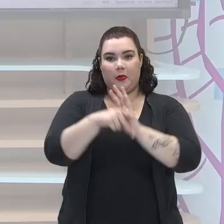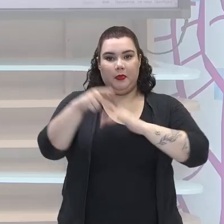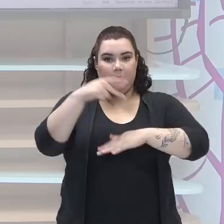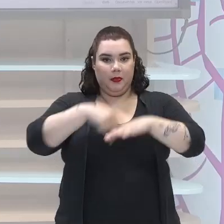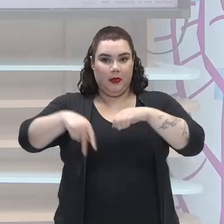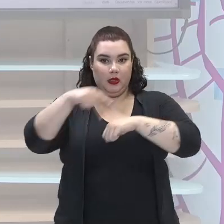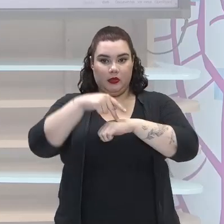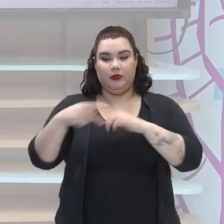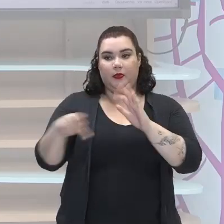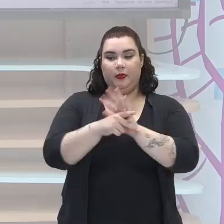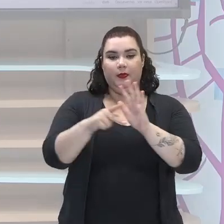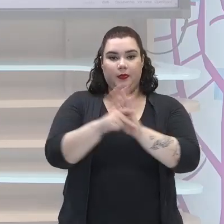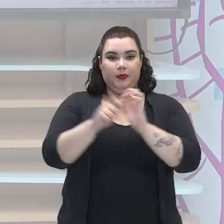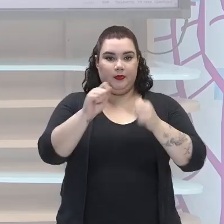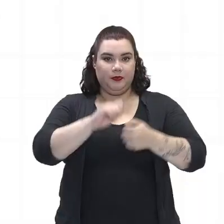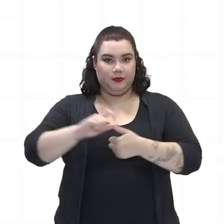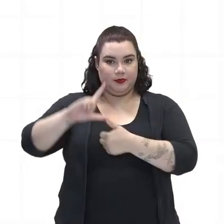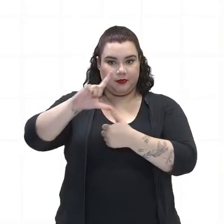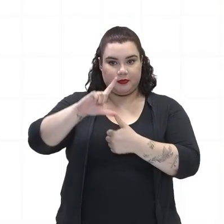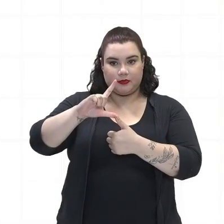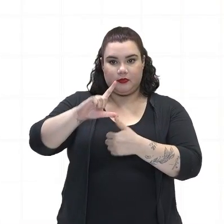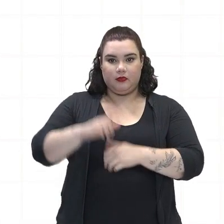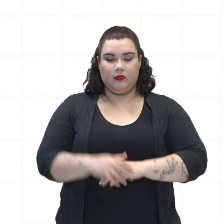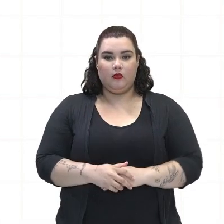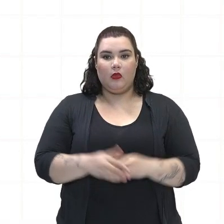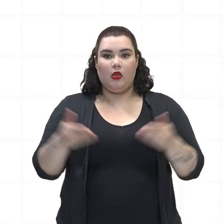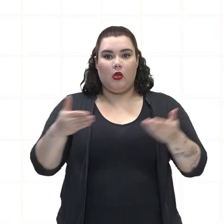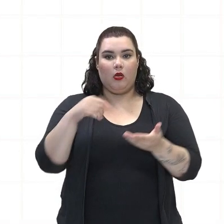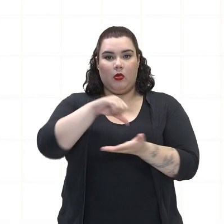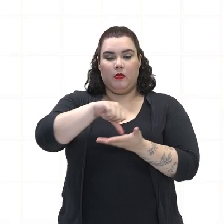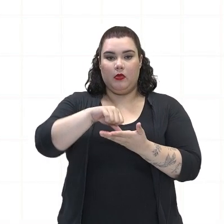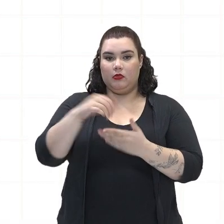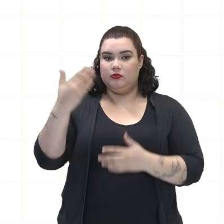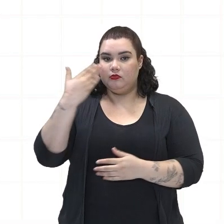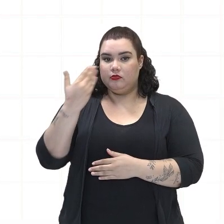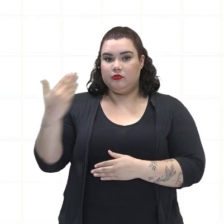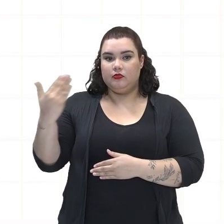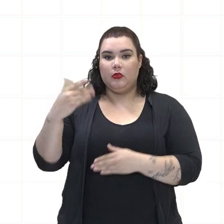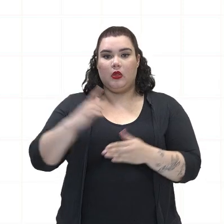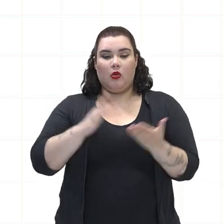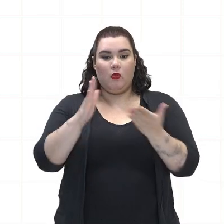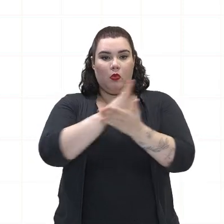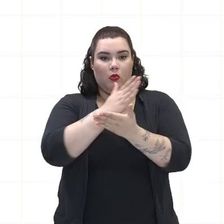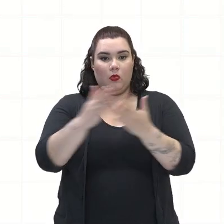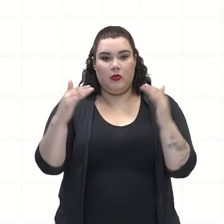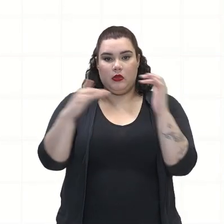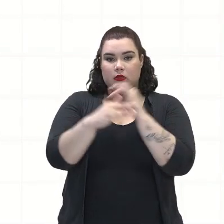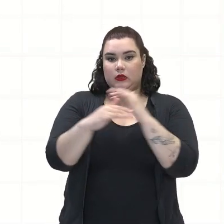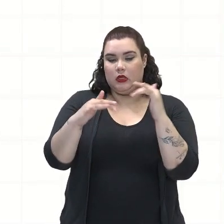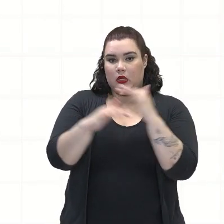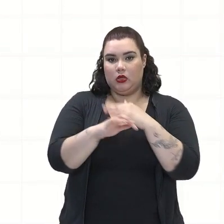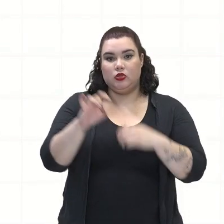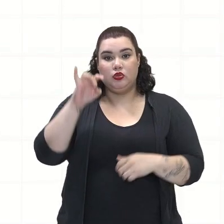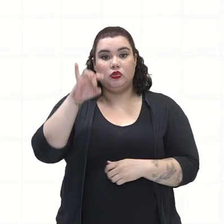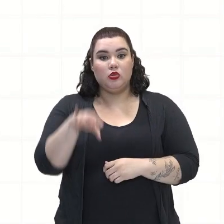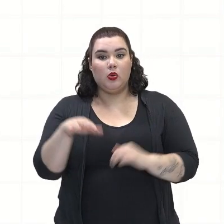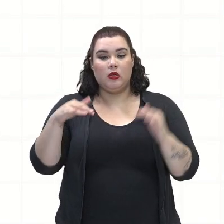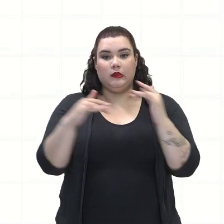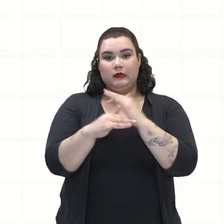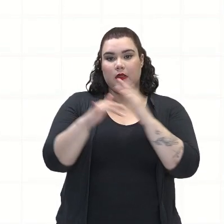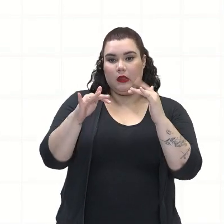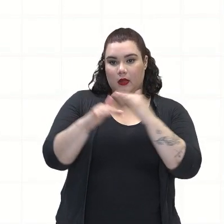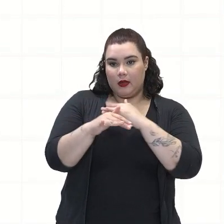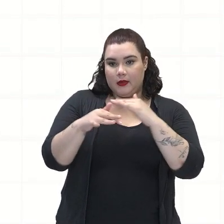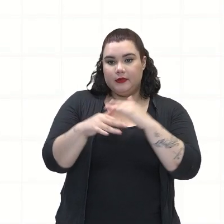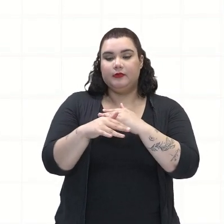América Latina. A gente vai ver nessa próxima tela um mapa com algumas cidades, que só as cidades em